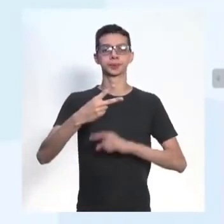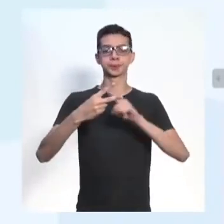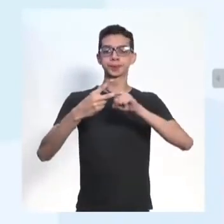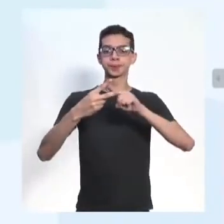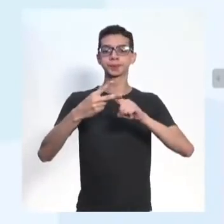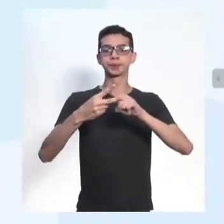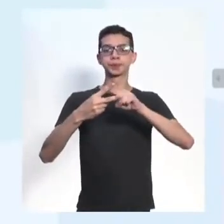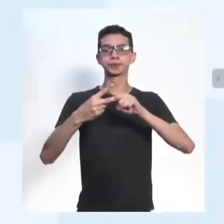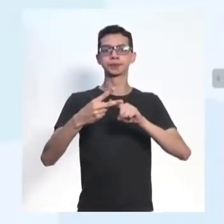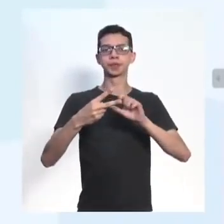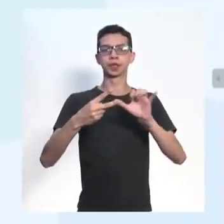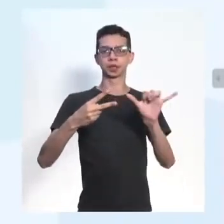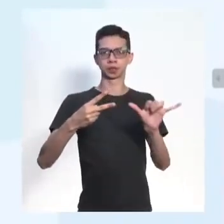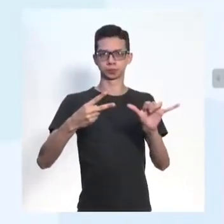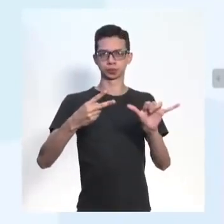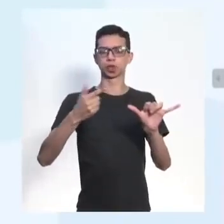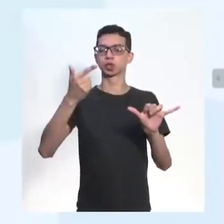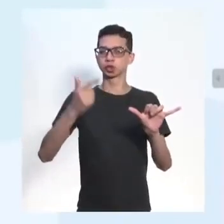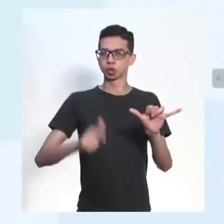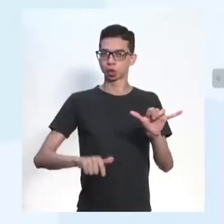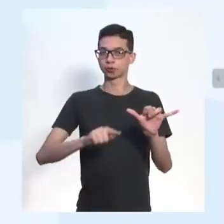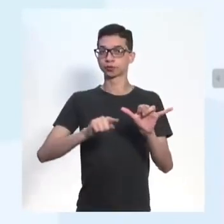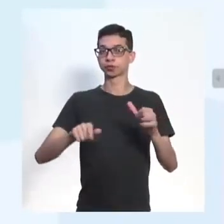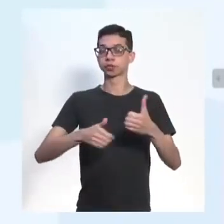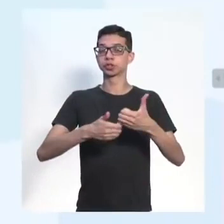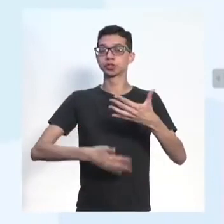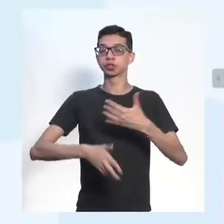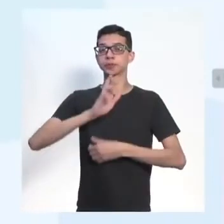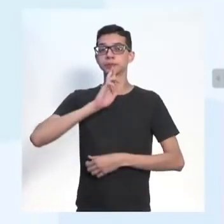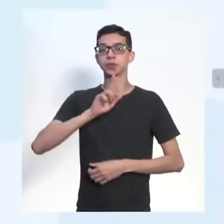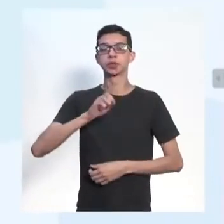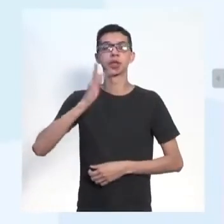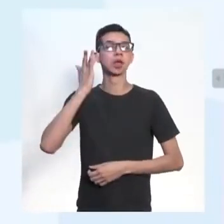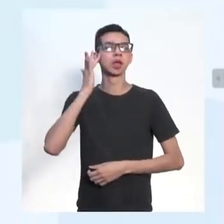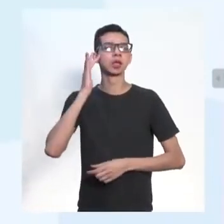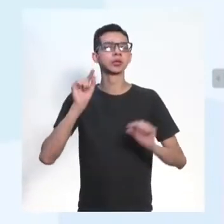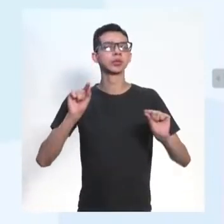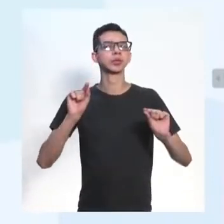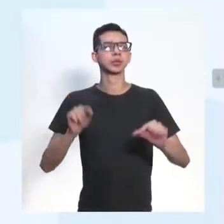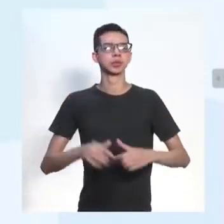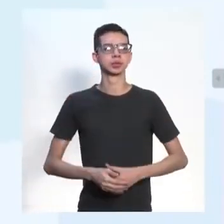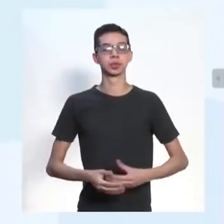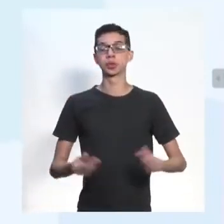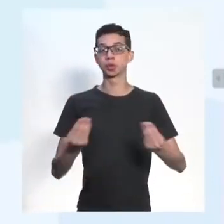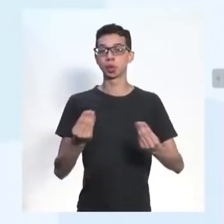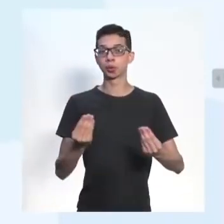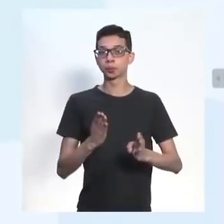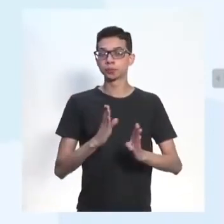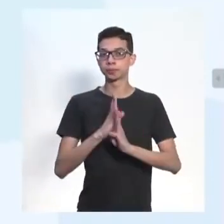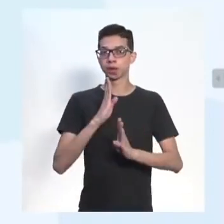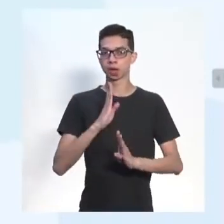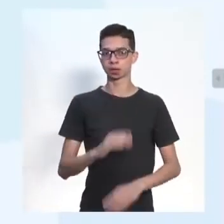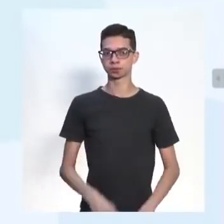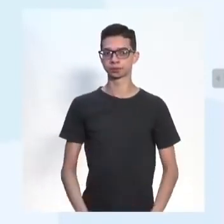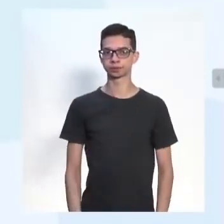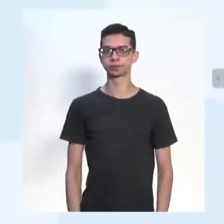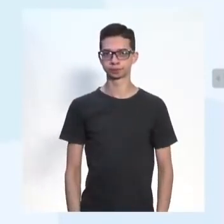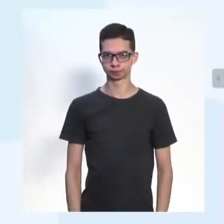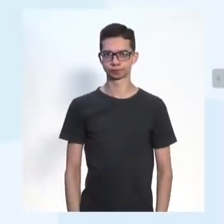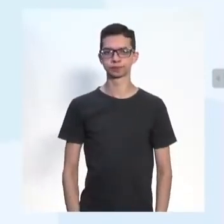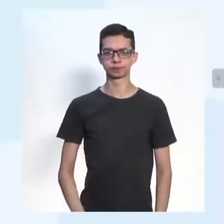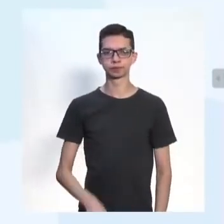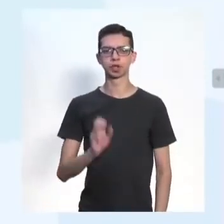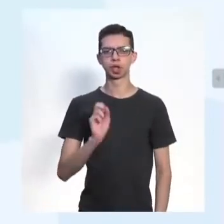ângulo Y. Então, de novo, coloquem lá no chat o que que vocês acham, como que eu cheguei nessa resolução.